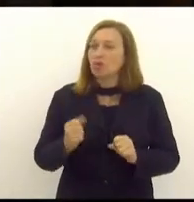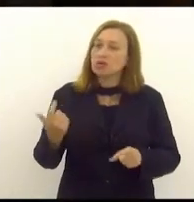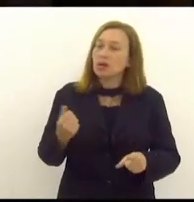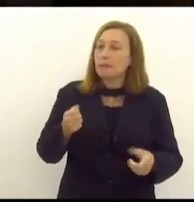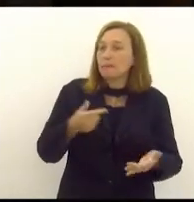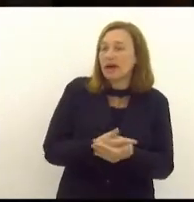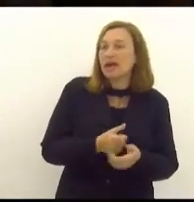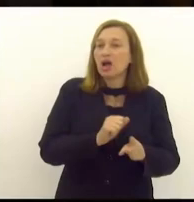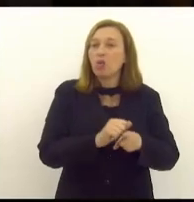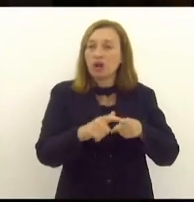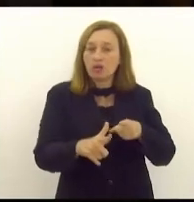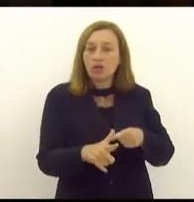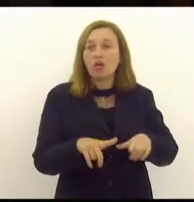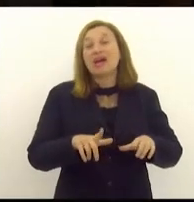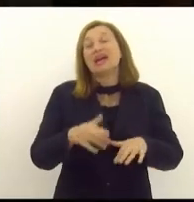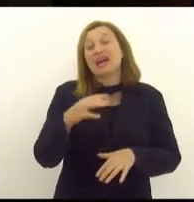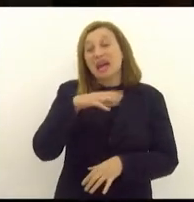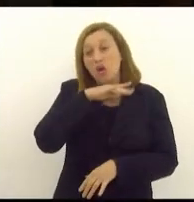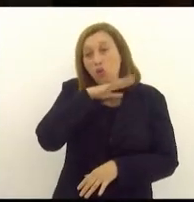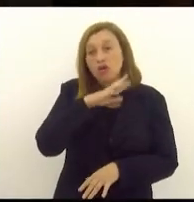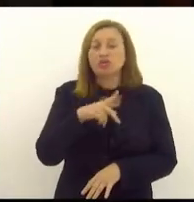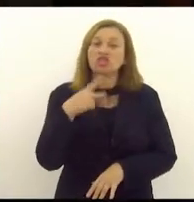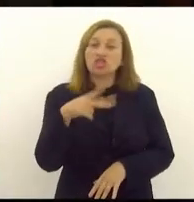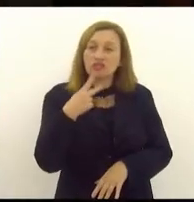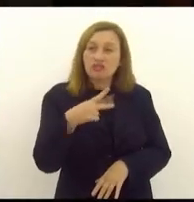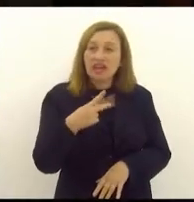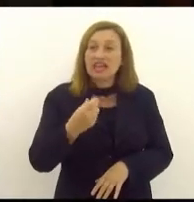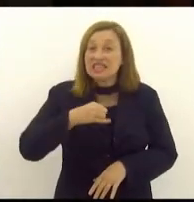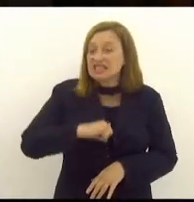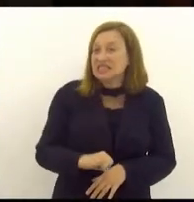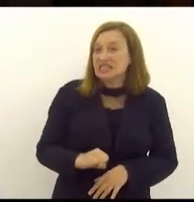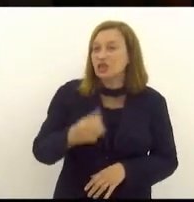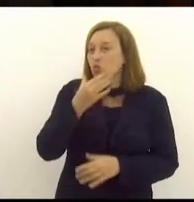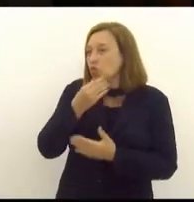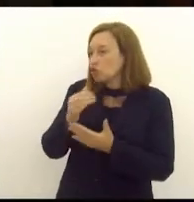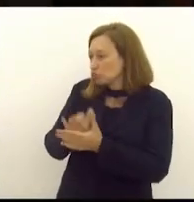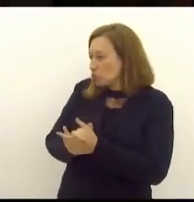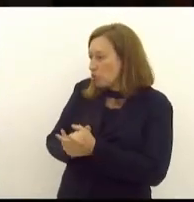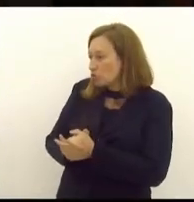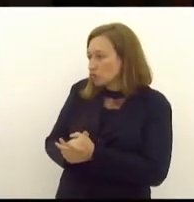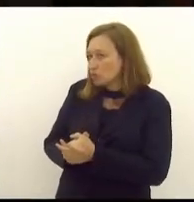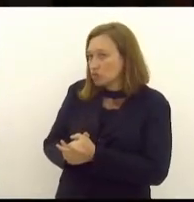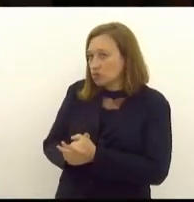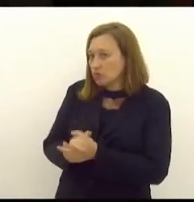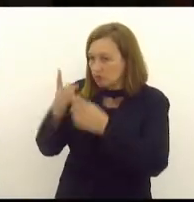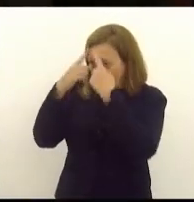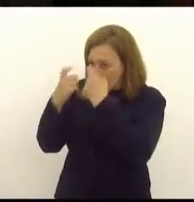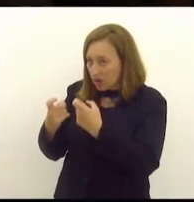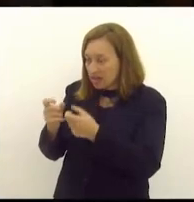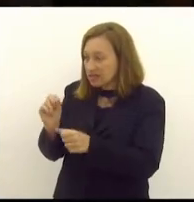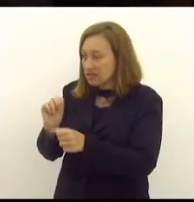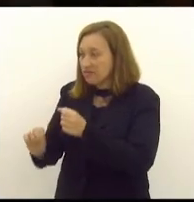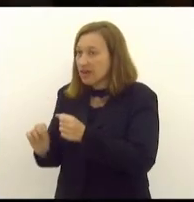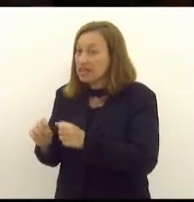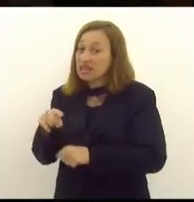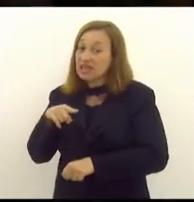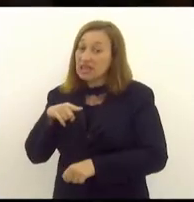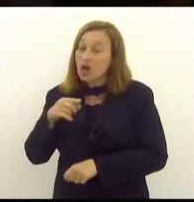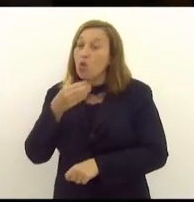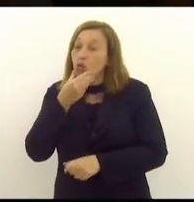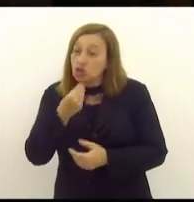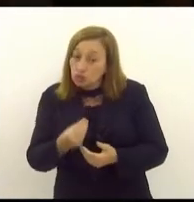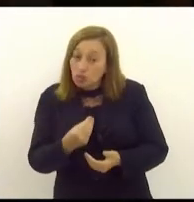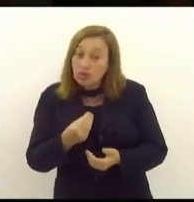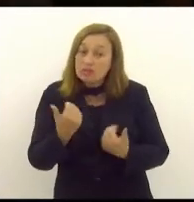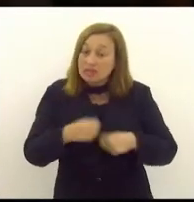claro que é muito cruel né quando a gente fala se um agressor quem tem que sair de casa é ele mas muitas vezes é essa mulher que tem que sair